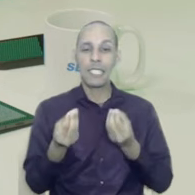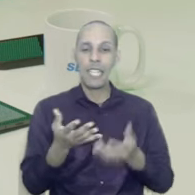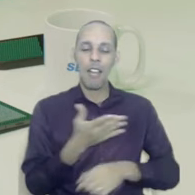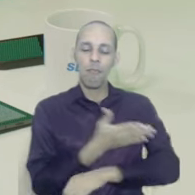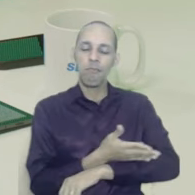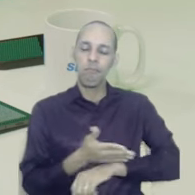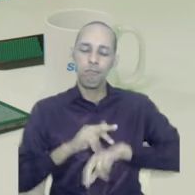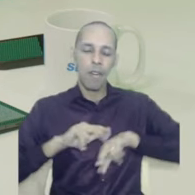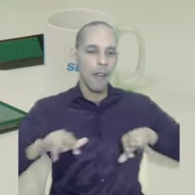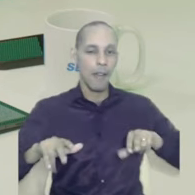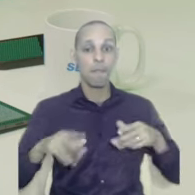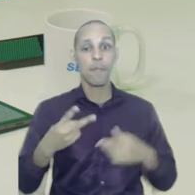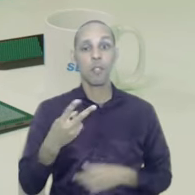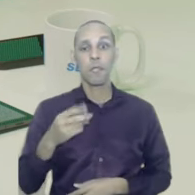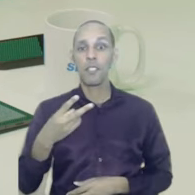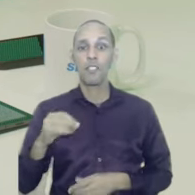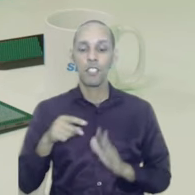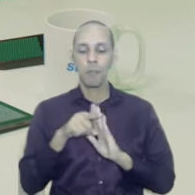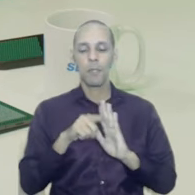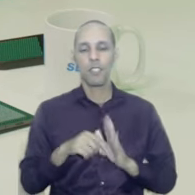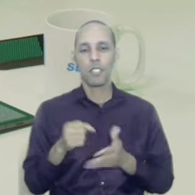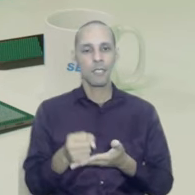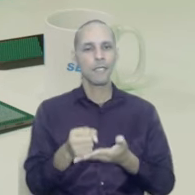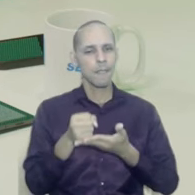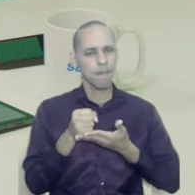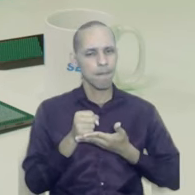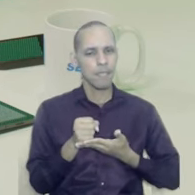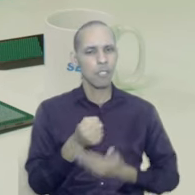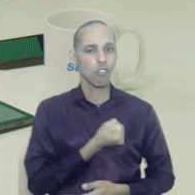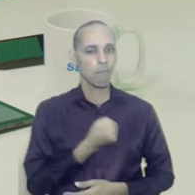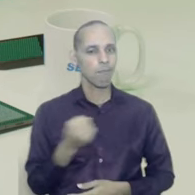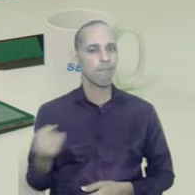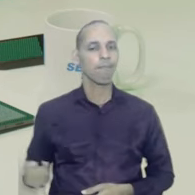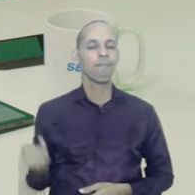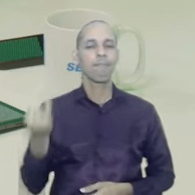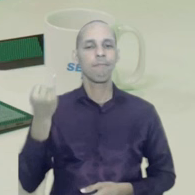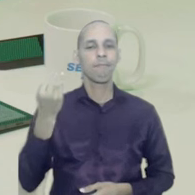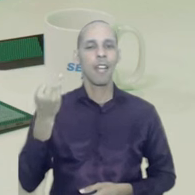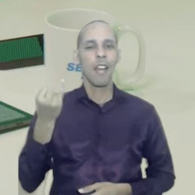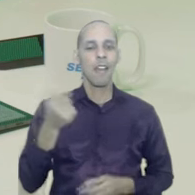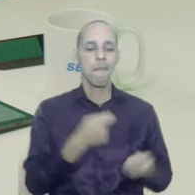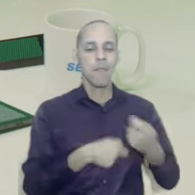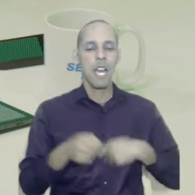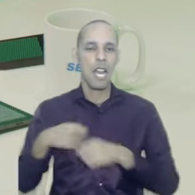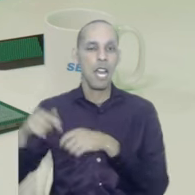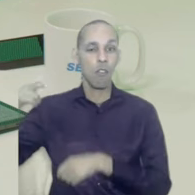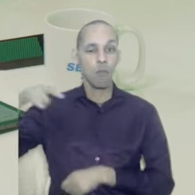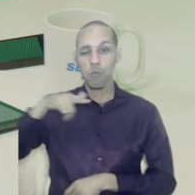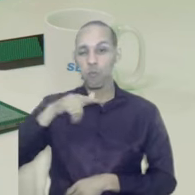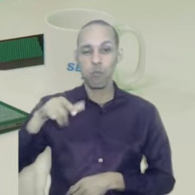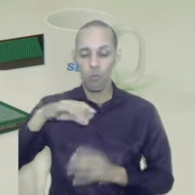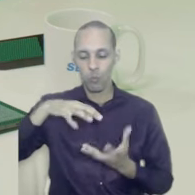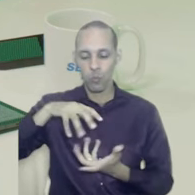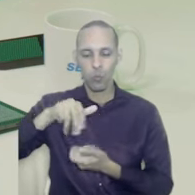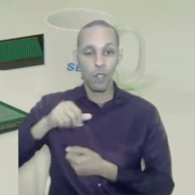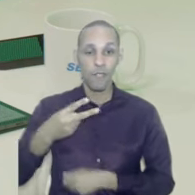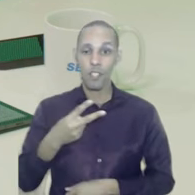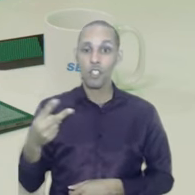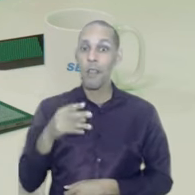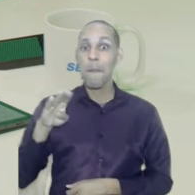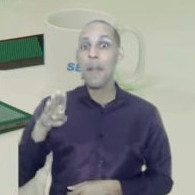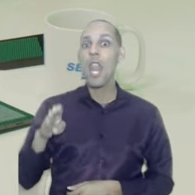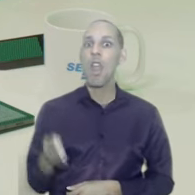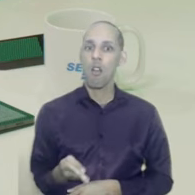eh trouxeram uma pesquisa aí com um número bem expressivo que o mercado de drones Mundial era de 22 B 22